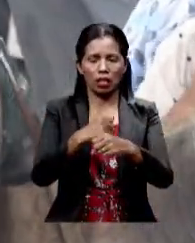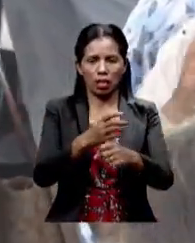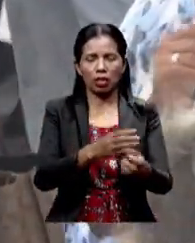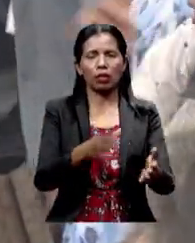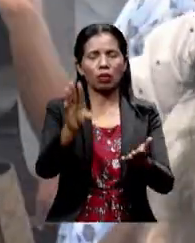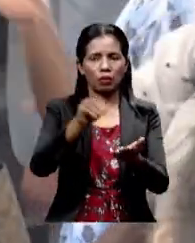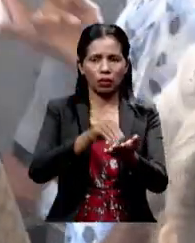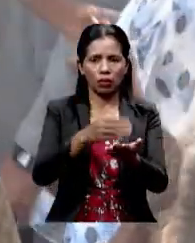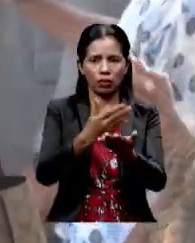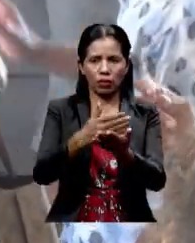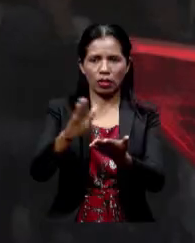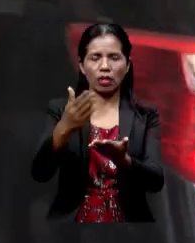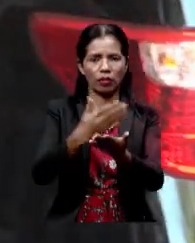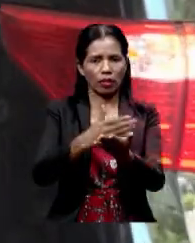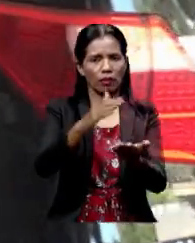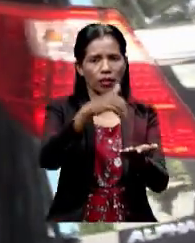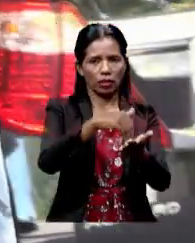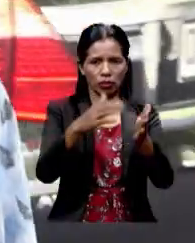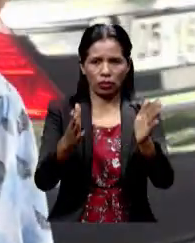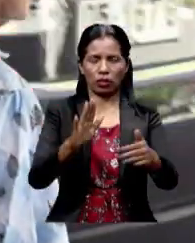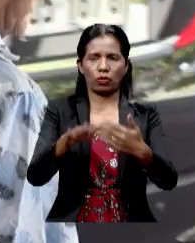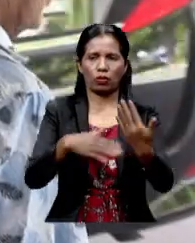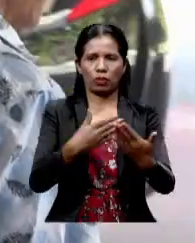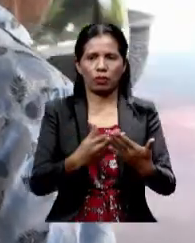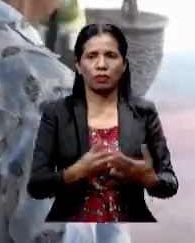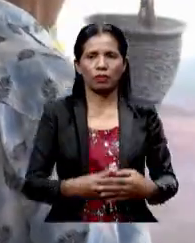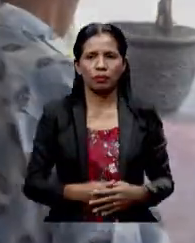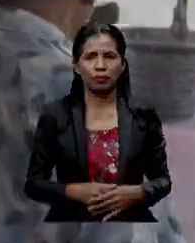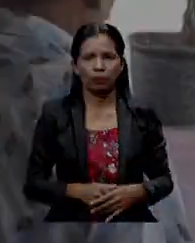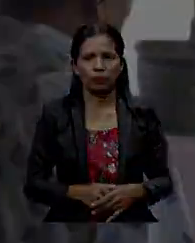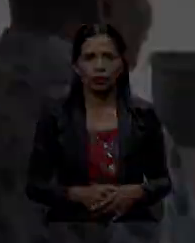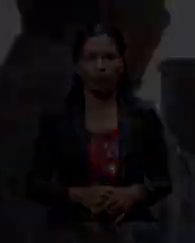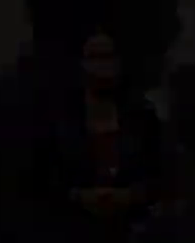ona no se fahe ba estudante sira Celina Lopes Tomás Soares, Diemen.